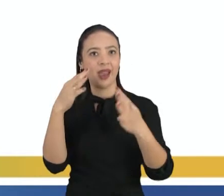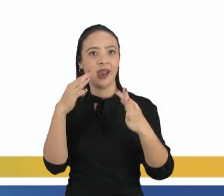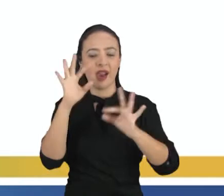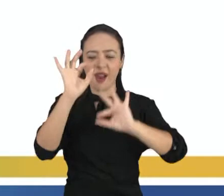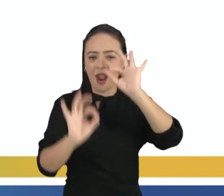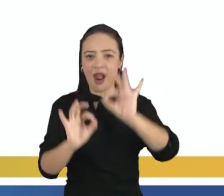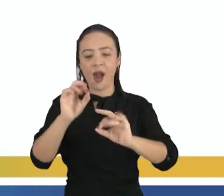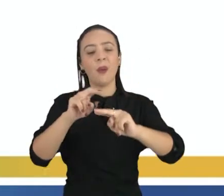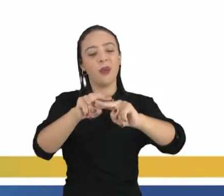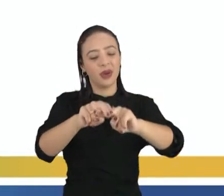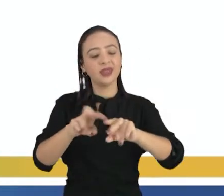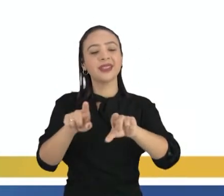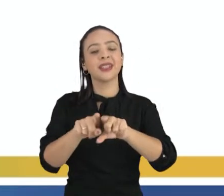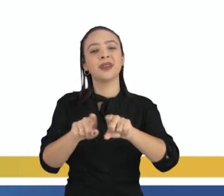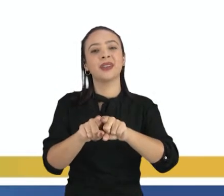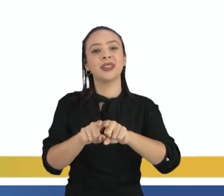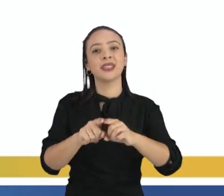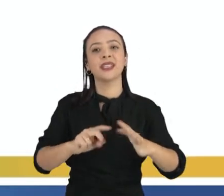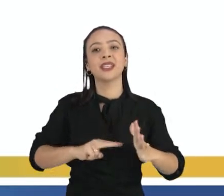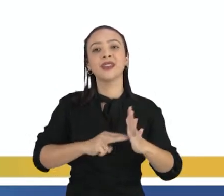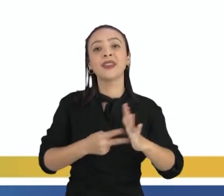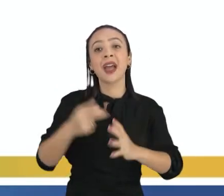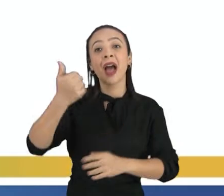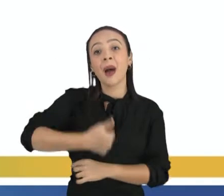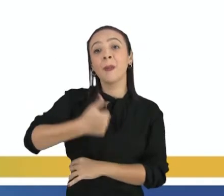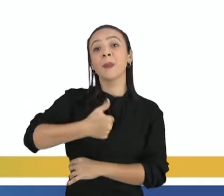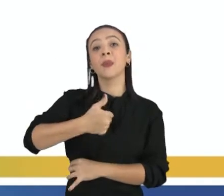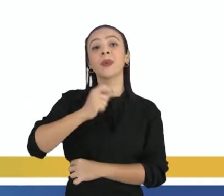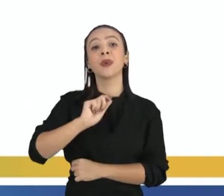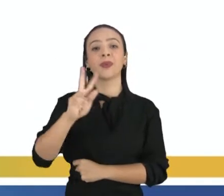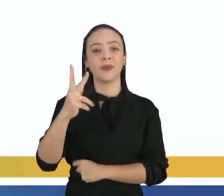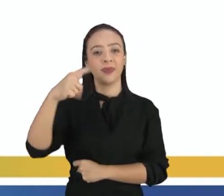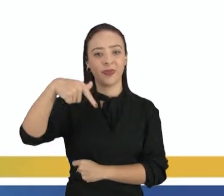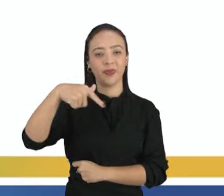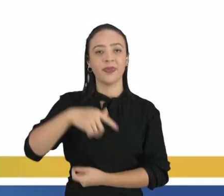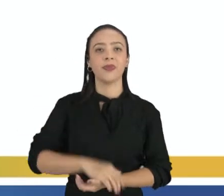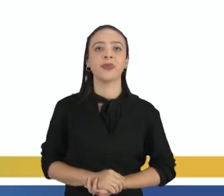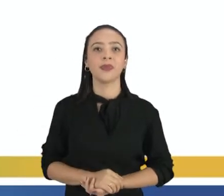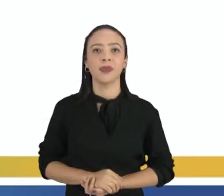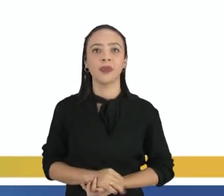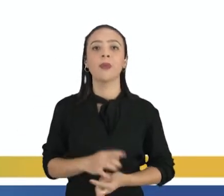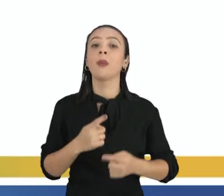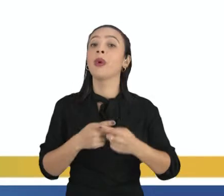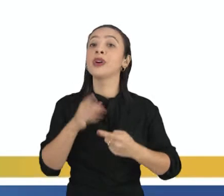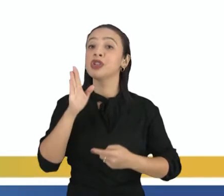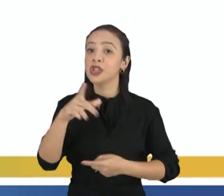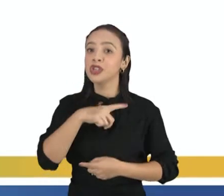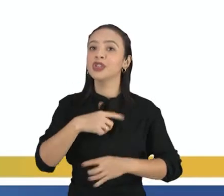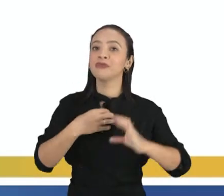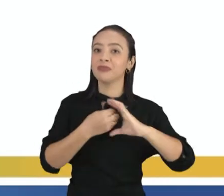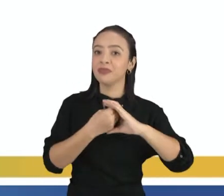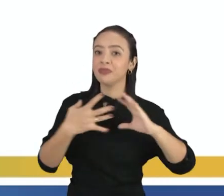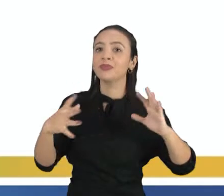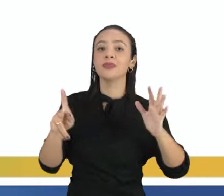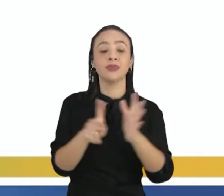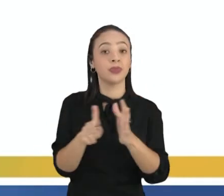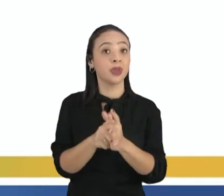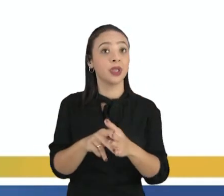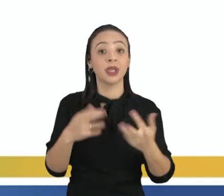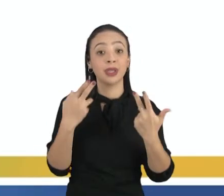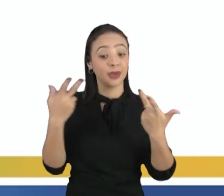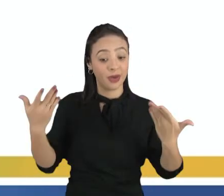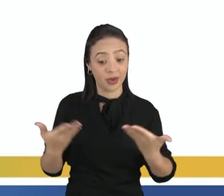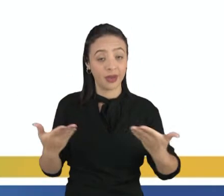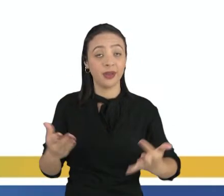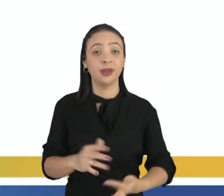por isso que ela é considerada, né, a primeira HQ, por já ter características da que tem a